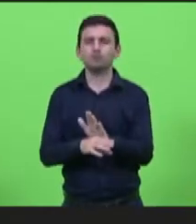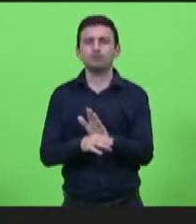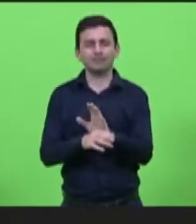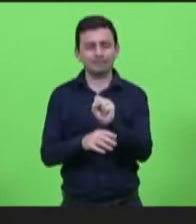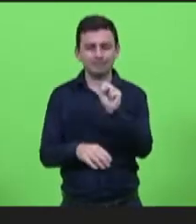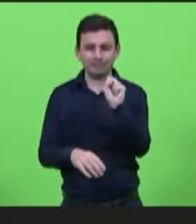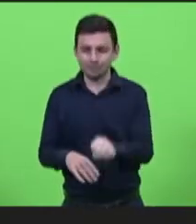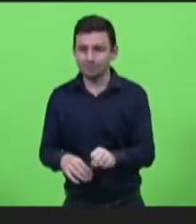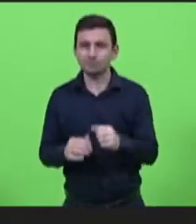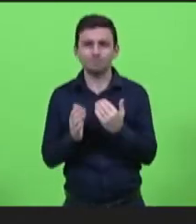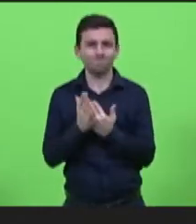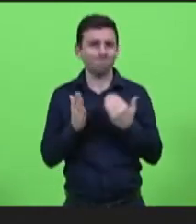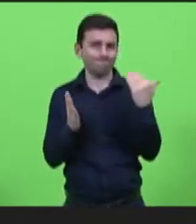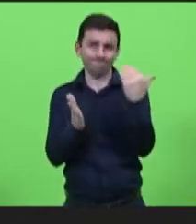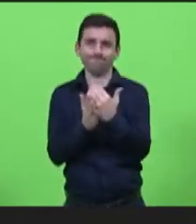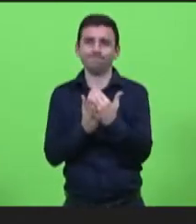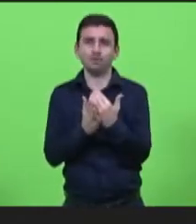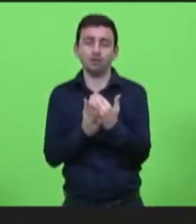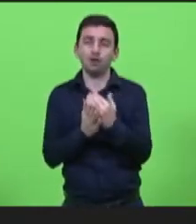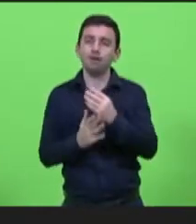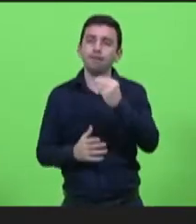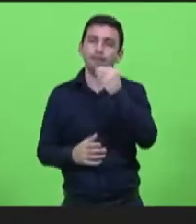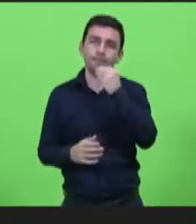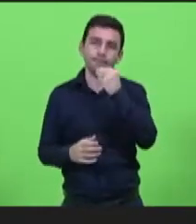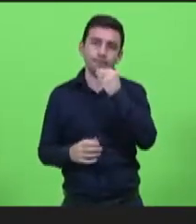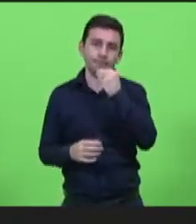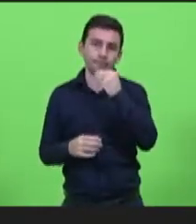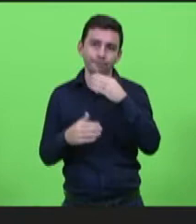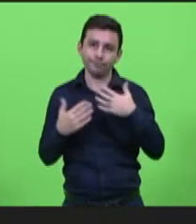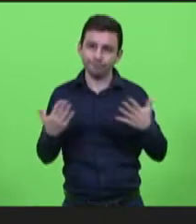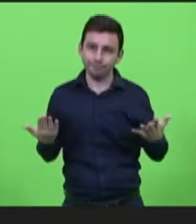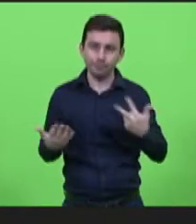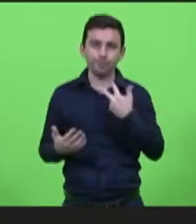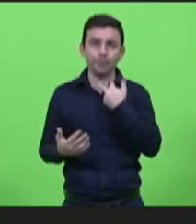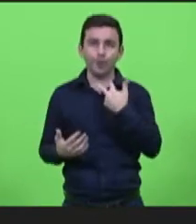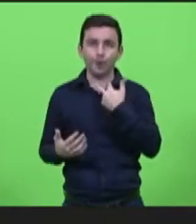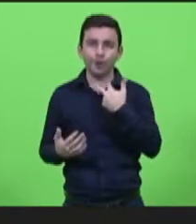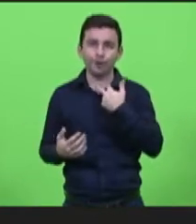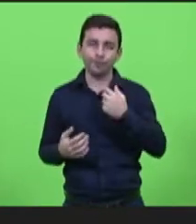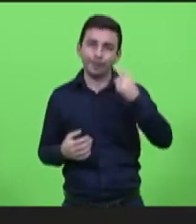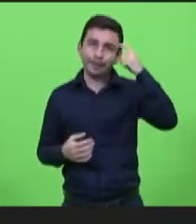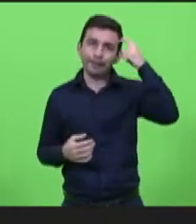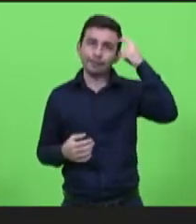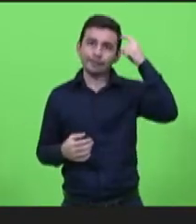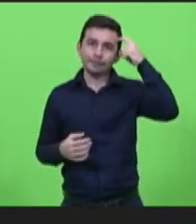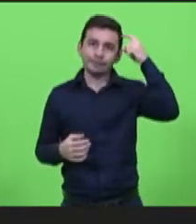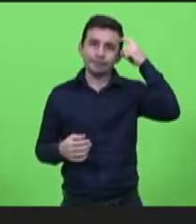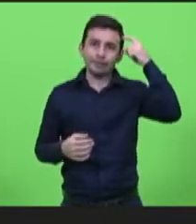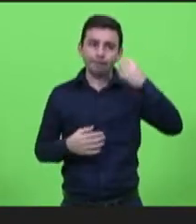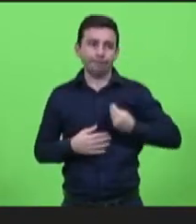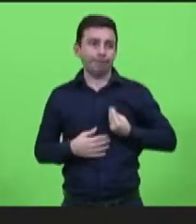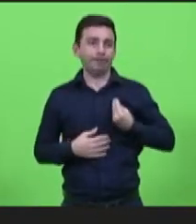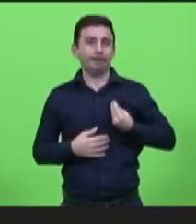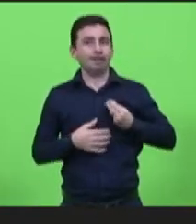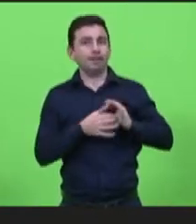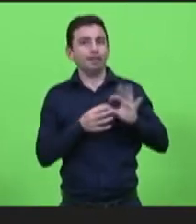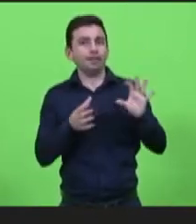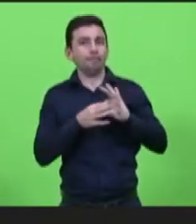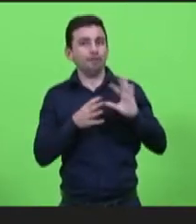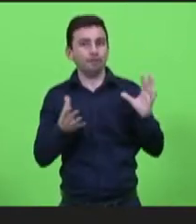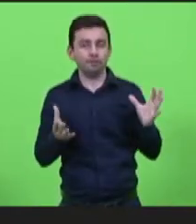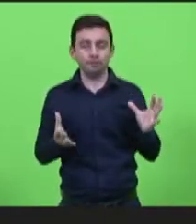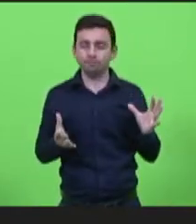muito. Agora, é claro que a gente não pode fazer de conta que estamos vivendo um tempo que não tem mais. Da